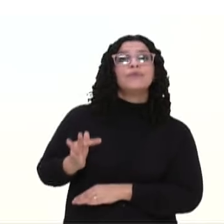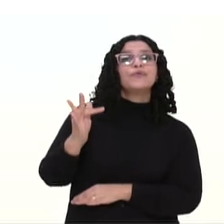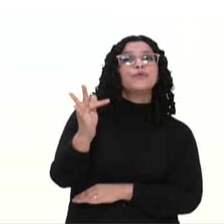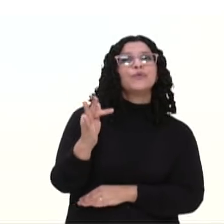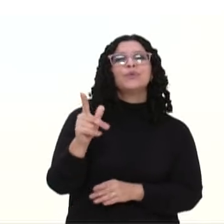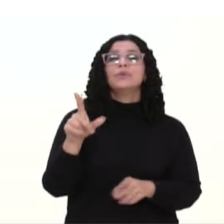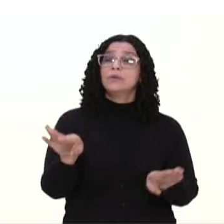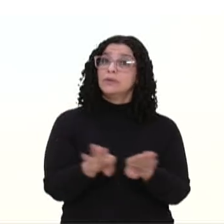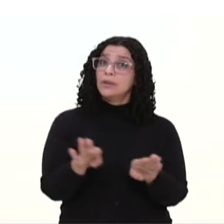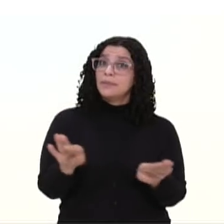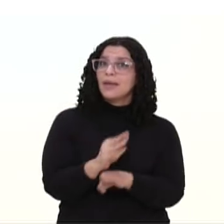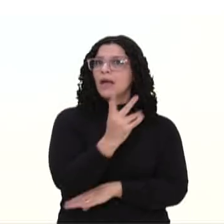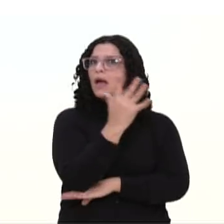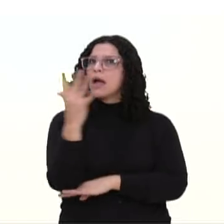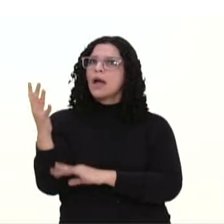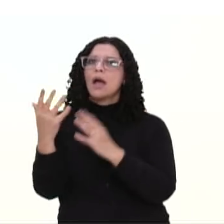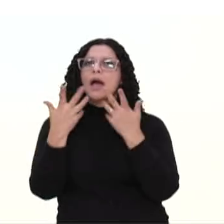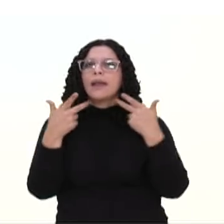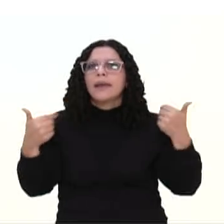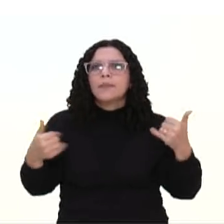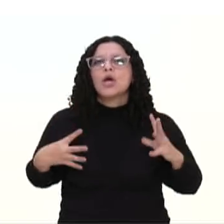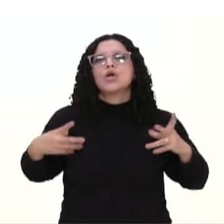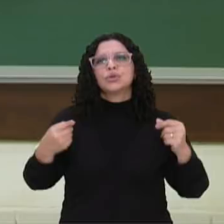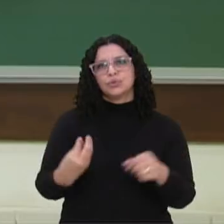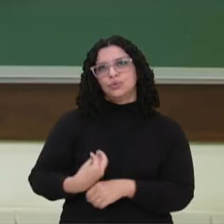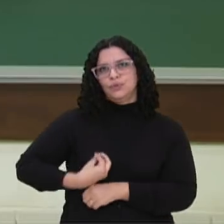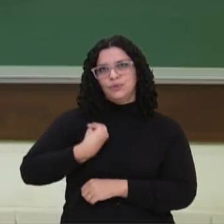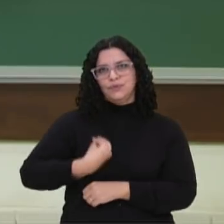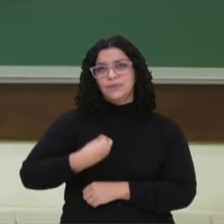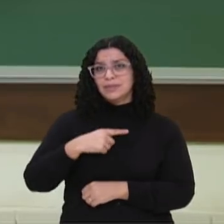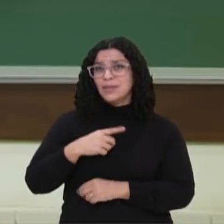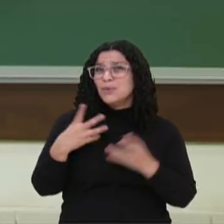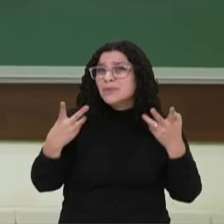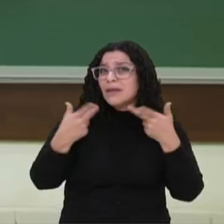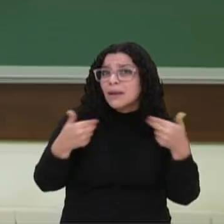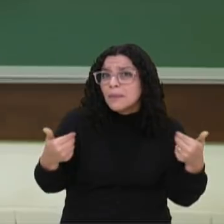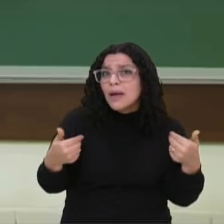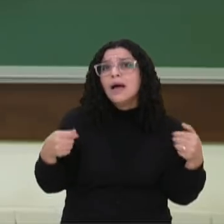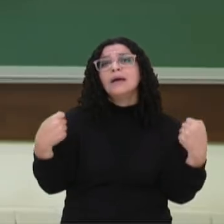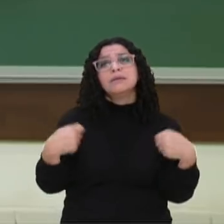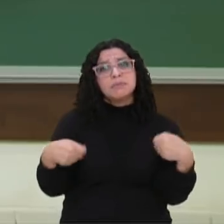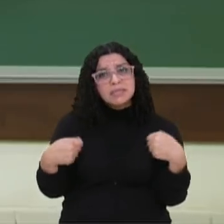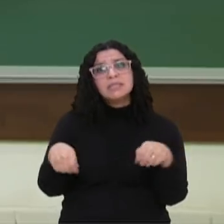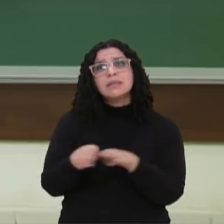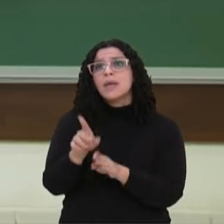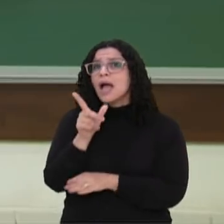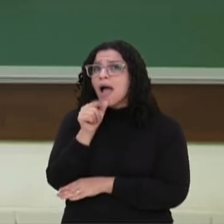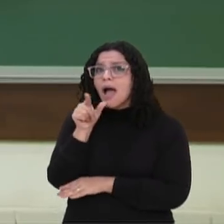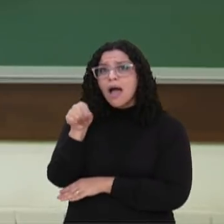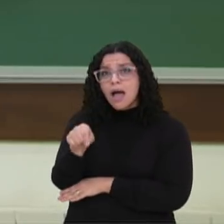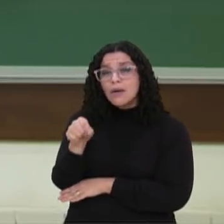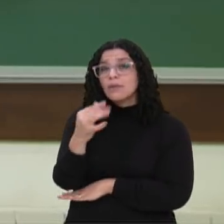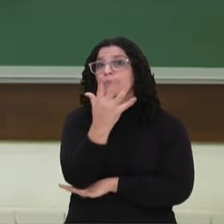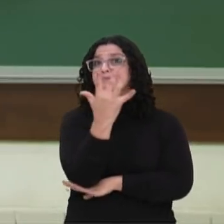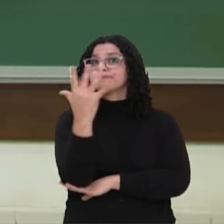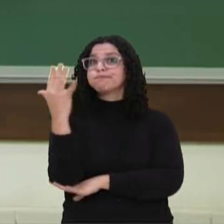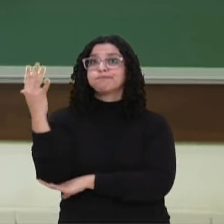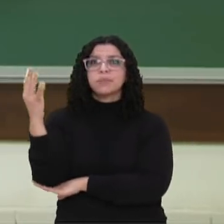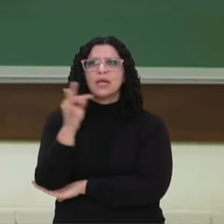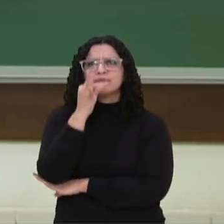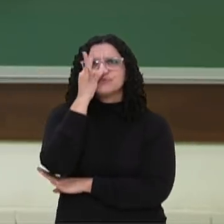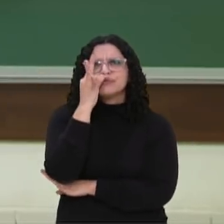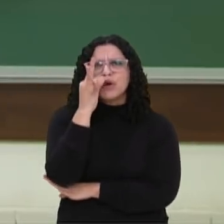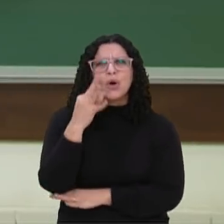seres vivos. Então eu preciso da água, os animaizinhos irracionais, né? Toda a